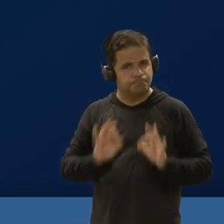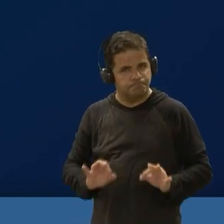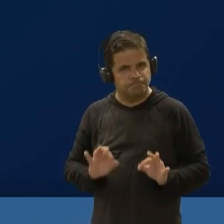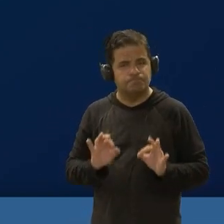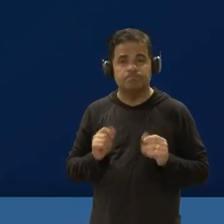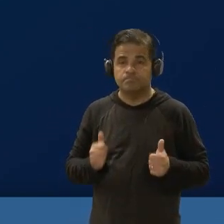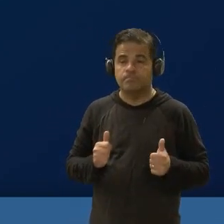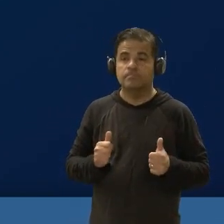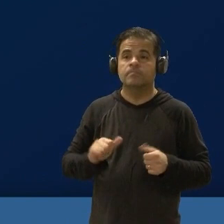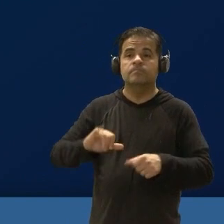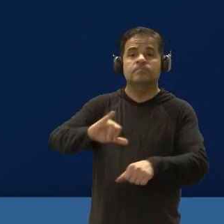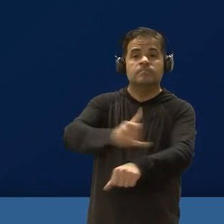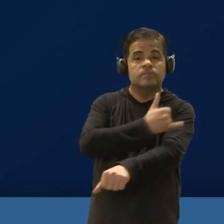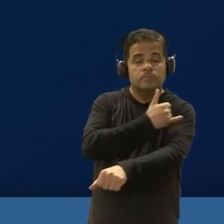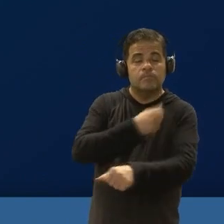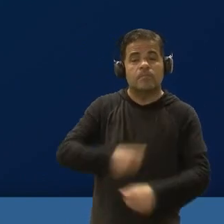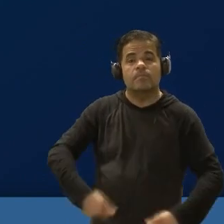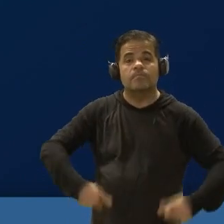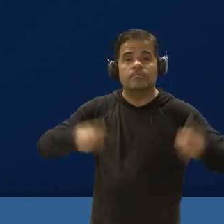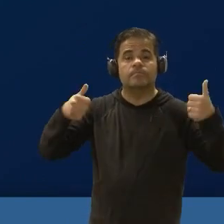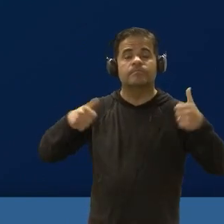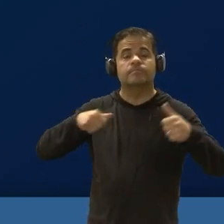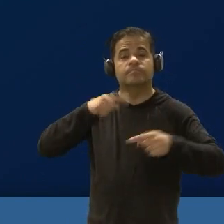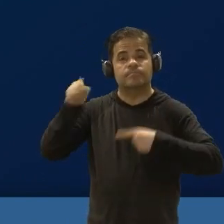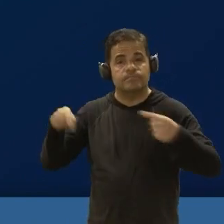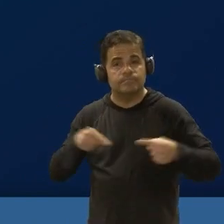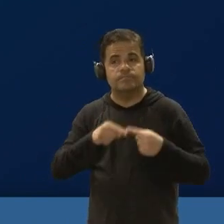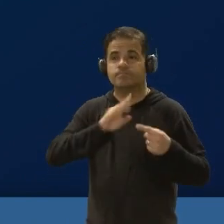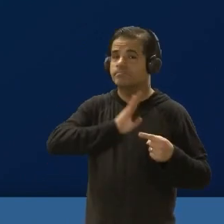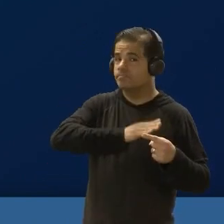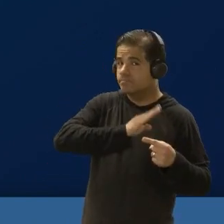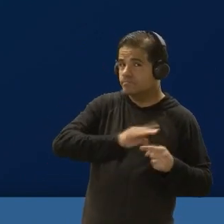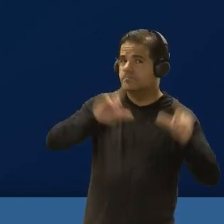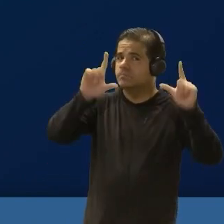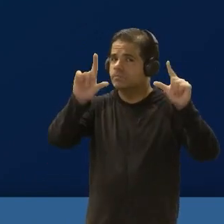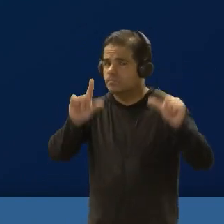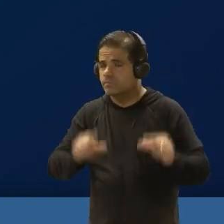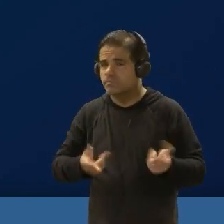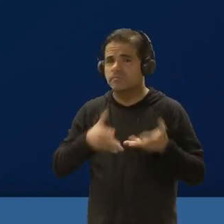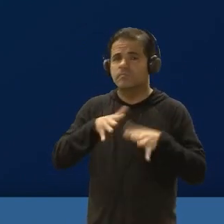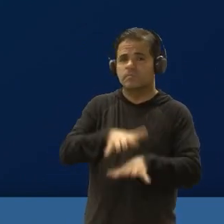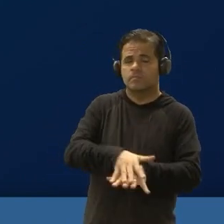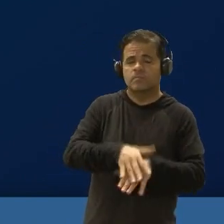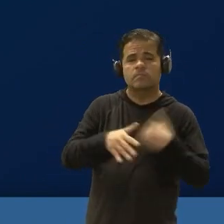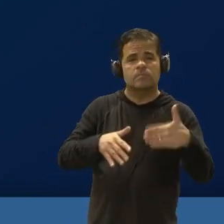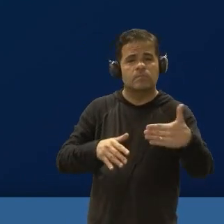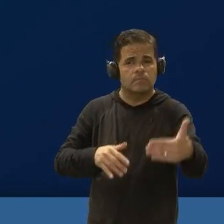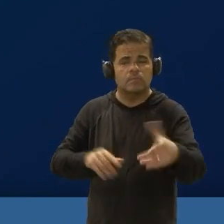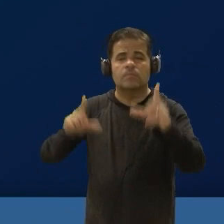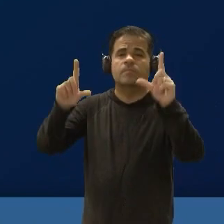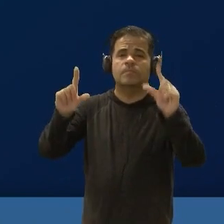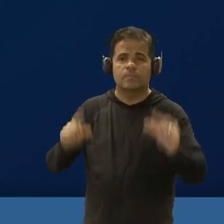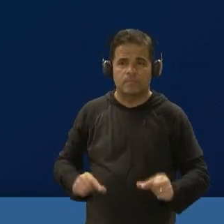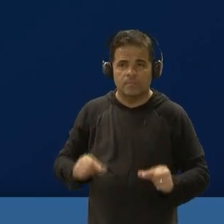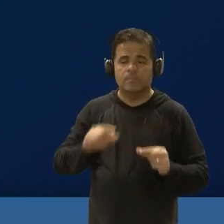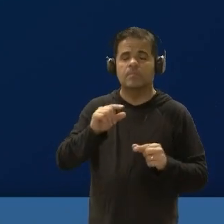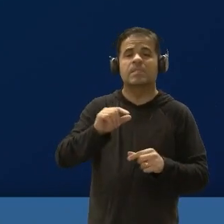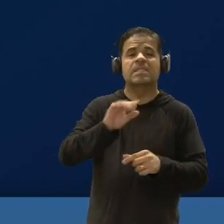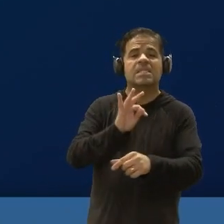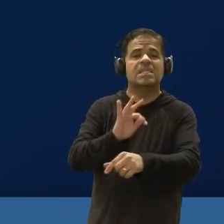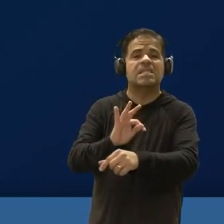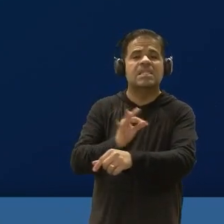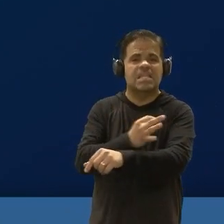Tá? E as gorduras melhoram a função cardíaca, diminuem a pressão arterial, diminuem a agregação plaquetária e a redução do